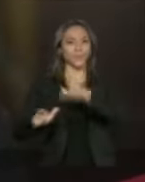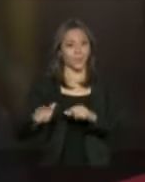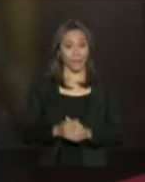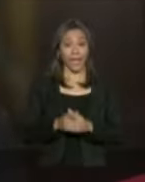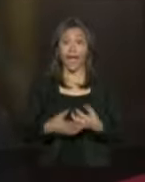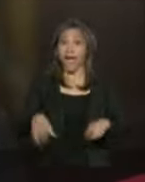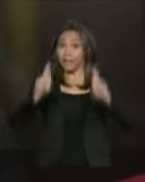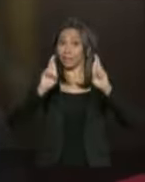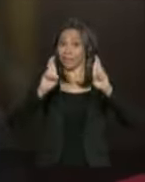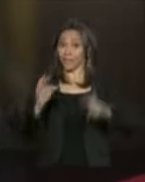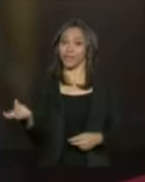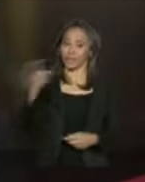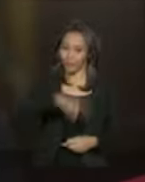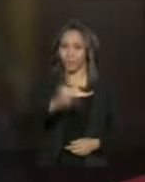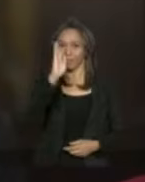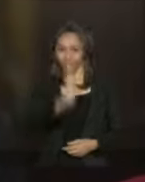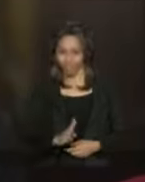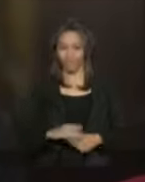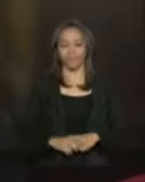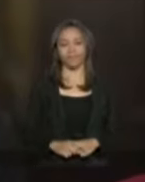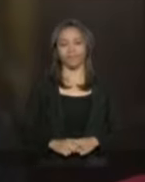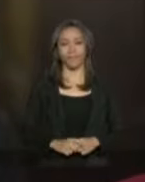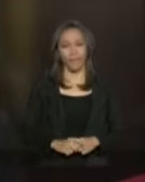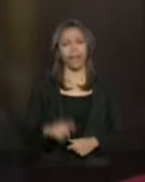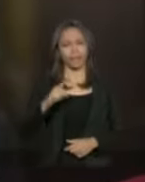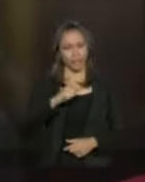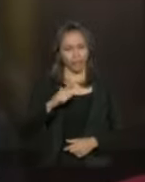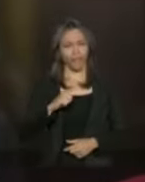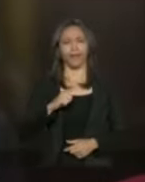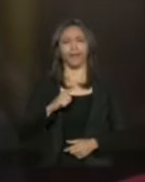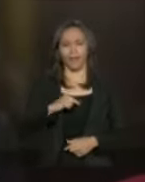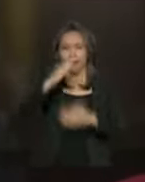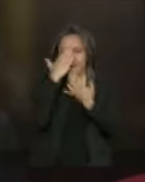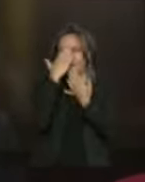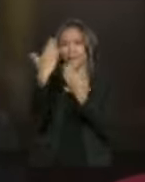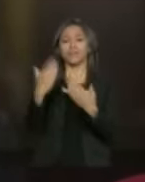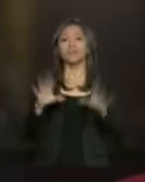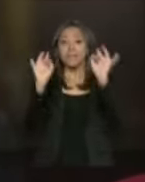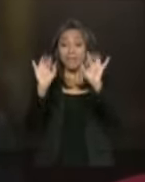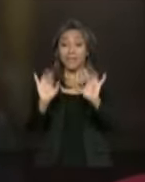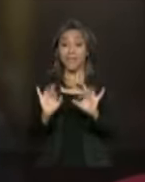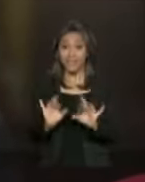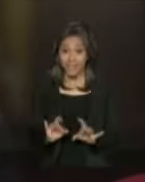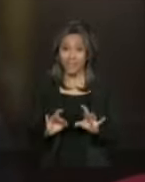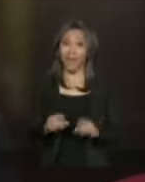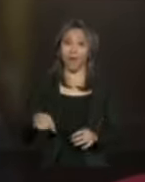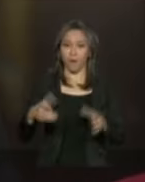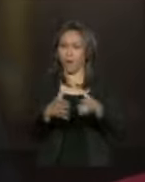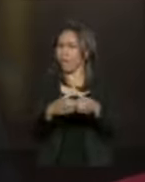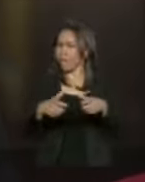esperança voltou no brasil temos muito que agradecer em especial a grande parte da população